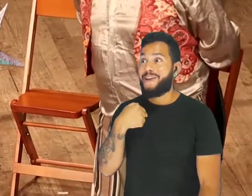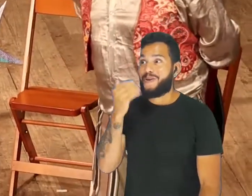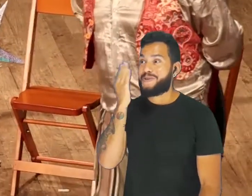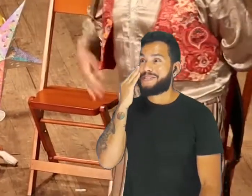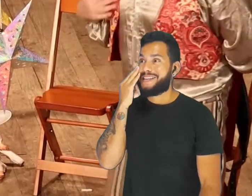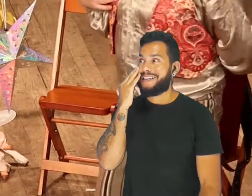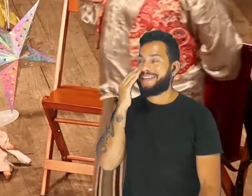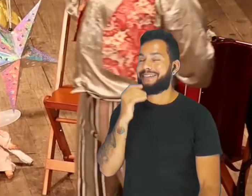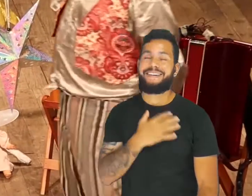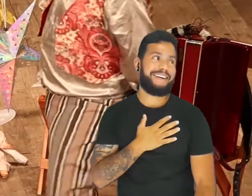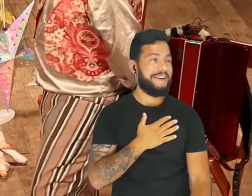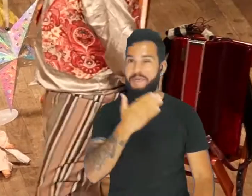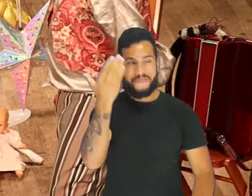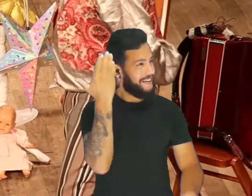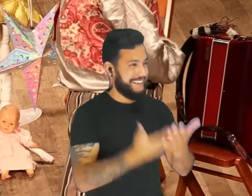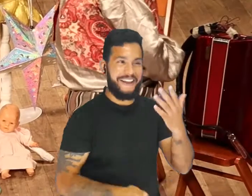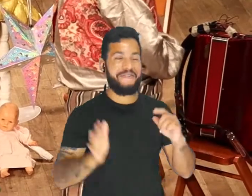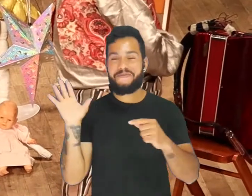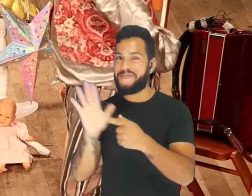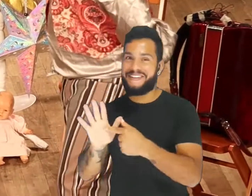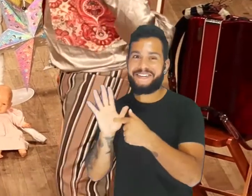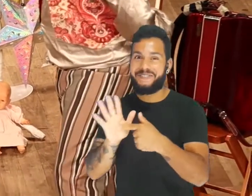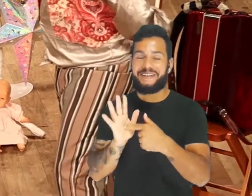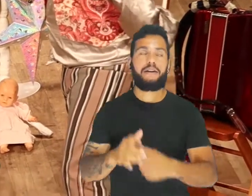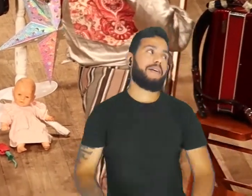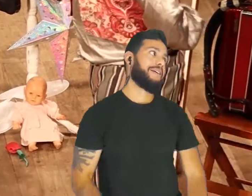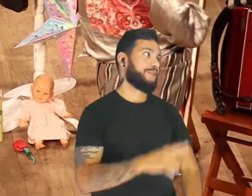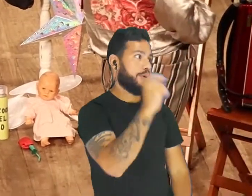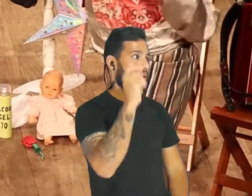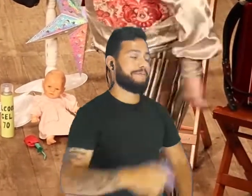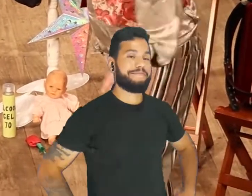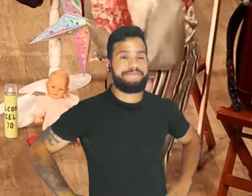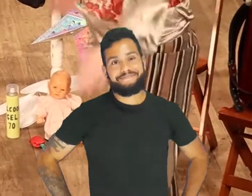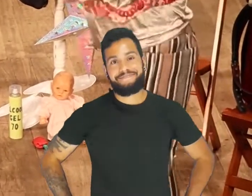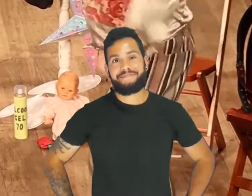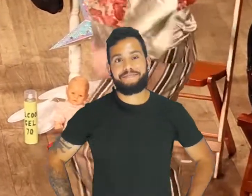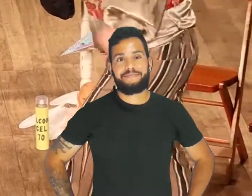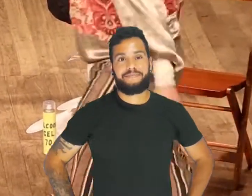Gatinho que tu tá eu hoje. Eu sei. Eu sei. Eu falei, eu sei, vale?